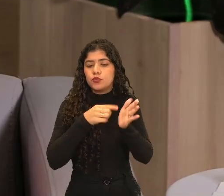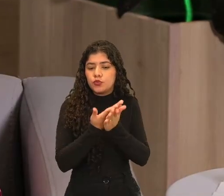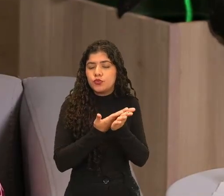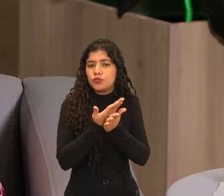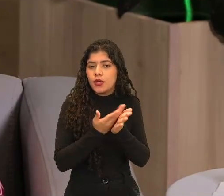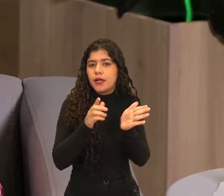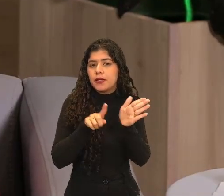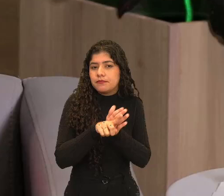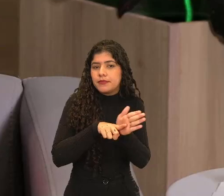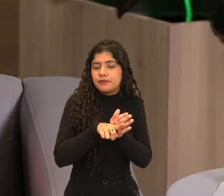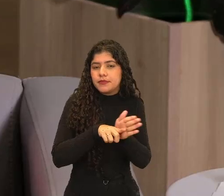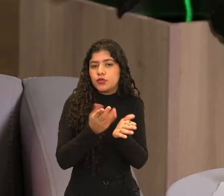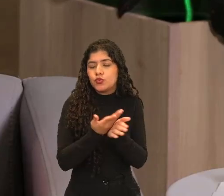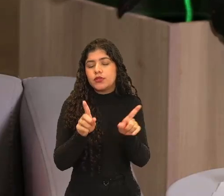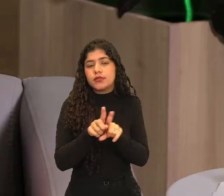vai